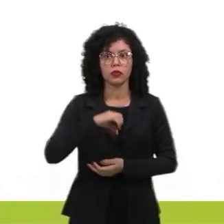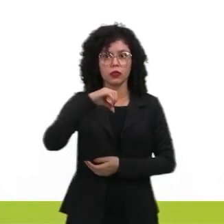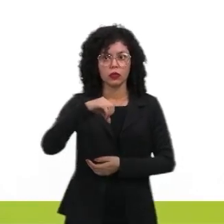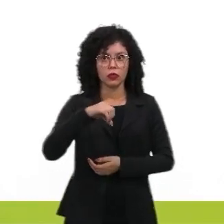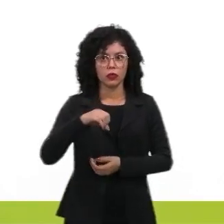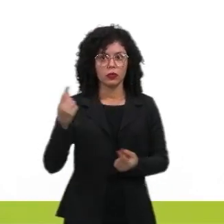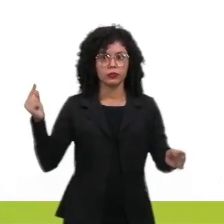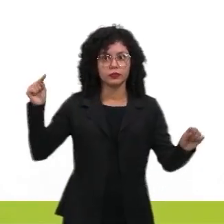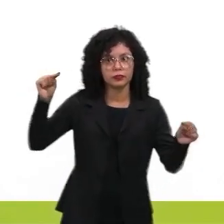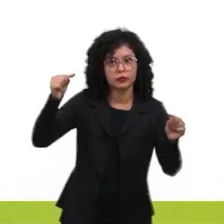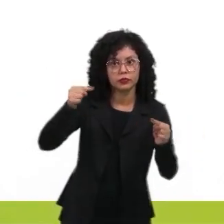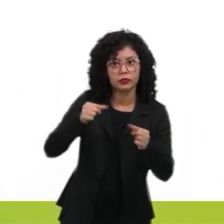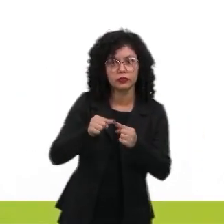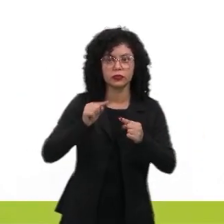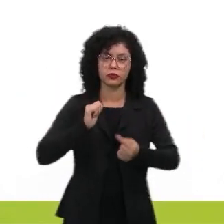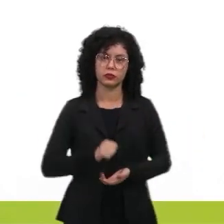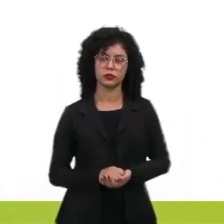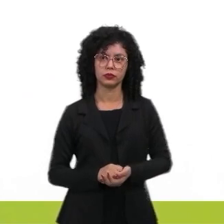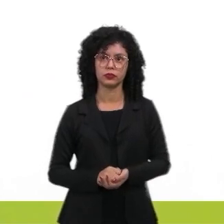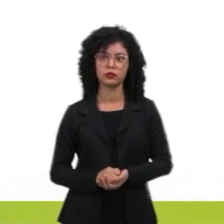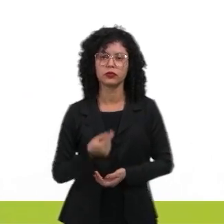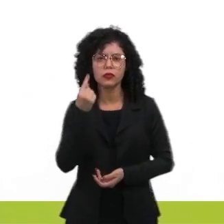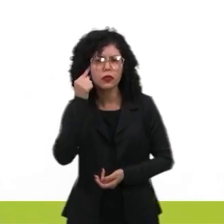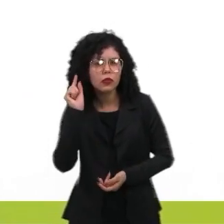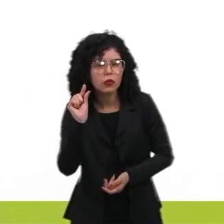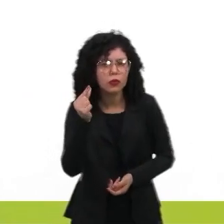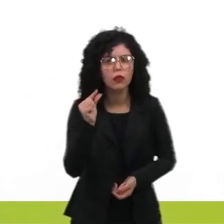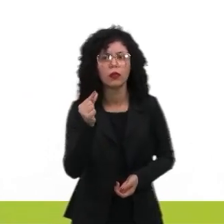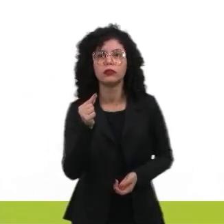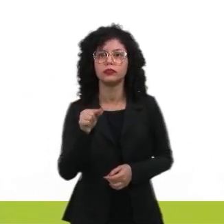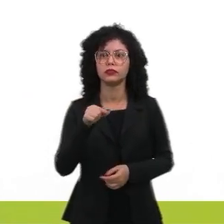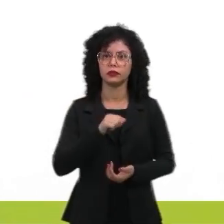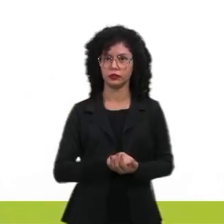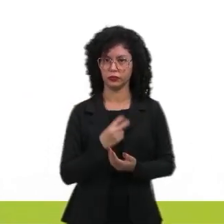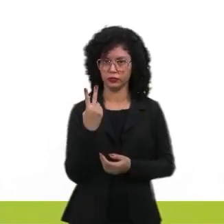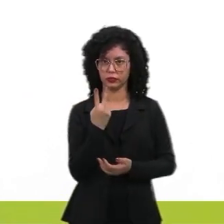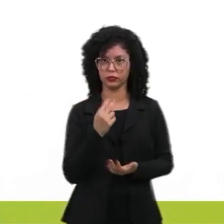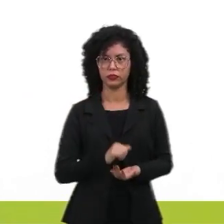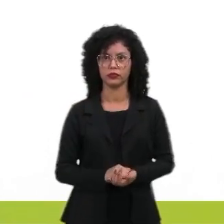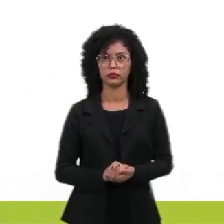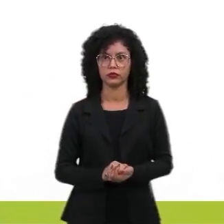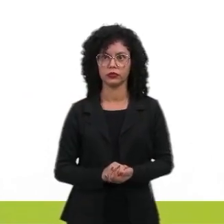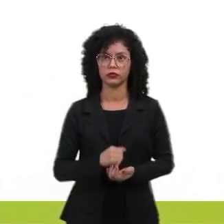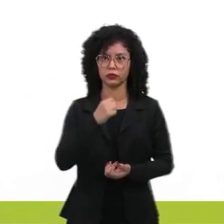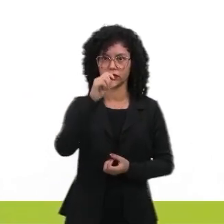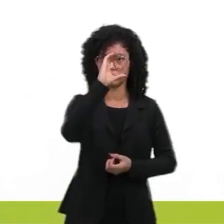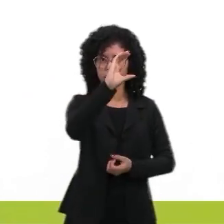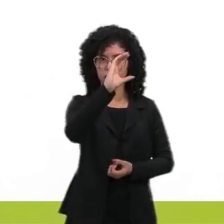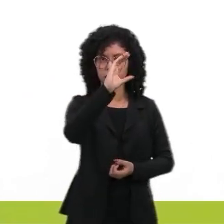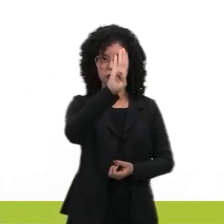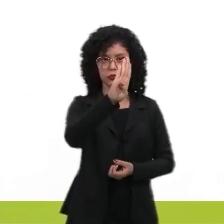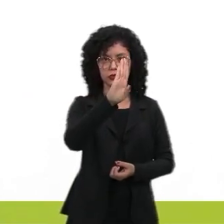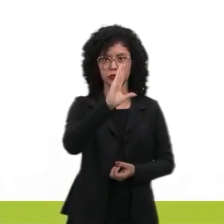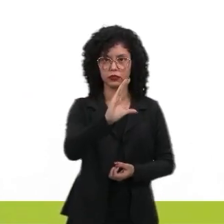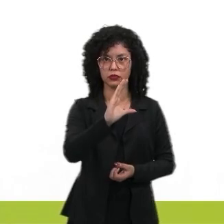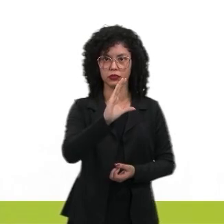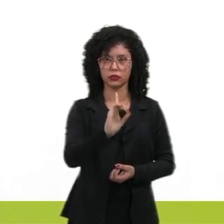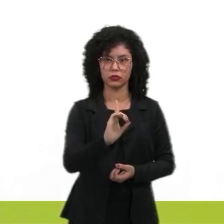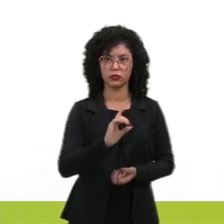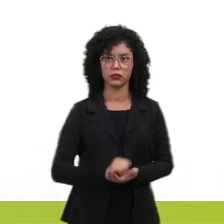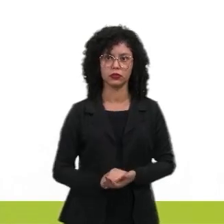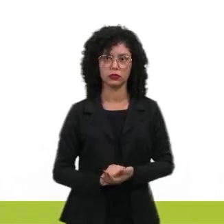muito próximo, né? Usando um pouquinho de lógica, você pode até cancelar 2 itens. Então, você vai ficar entre esses caras aqui, ó. O 6 eu